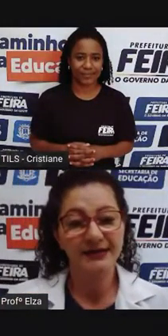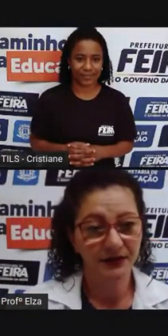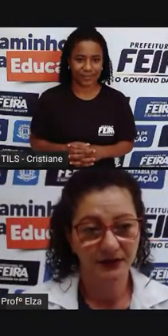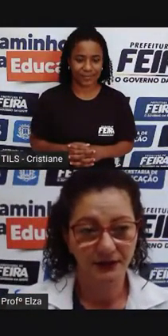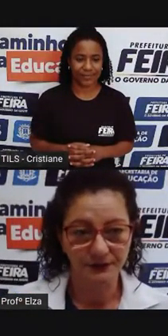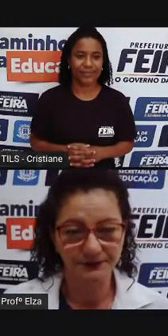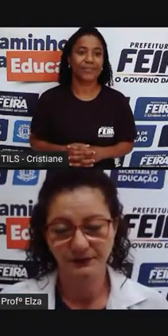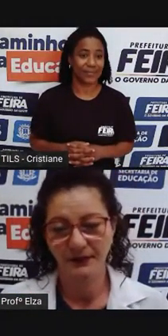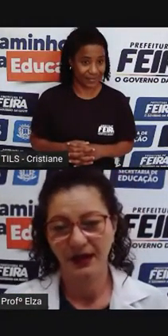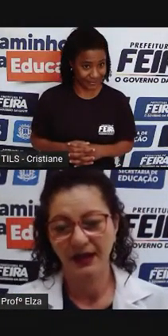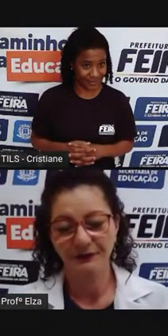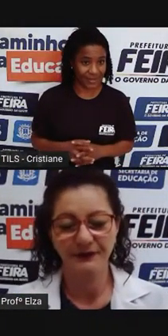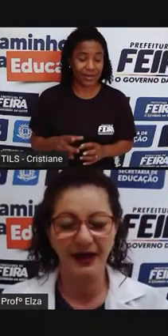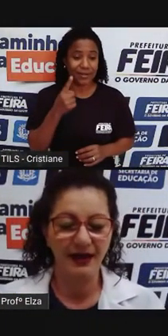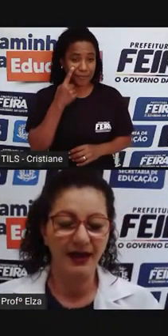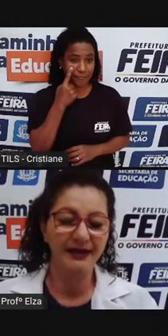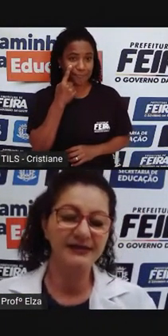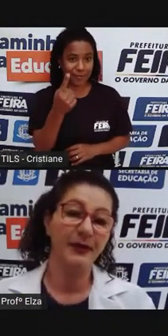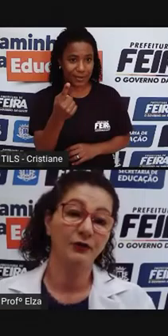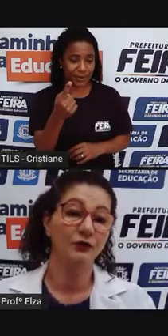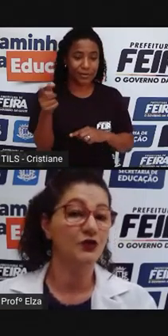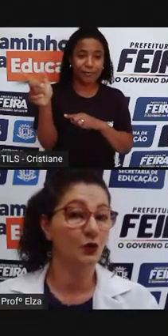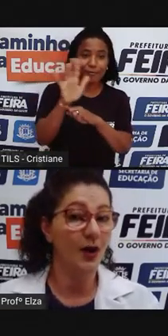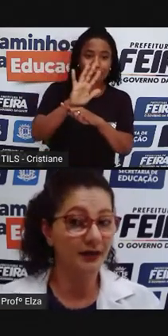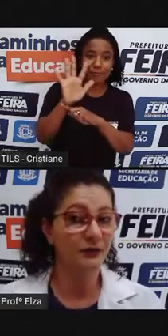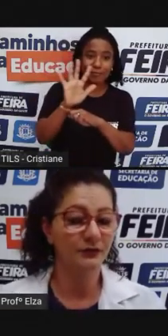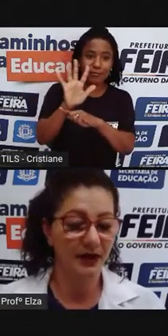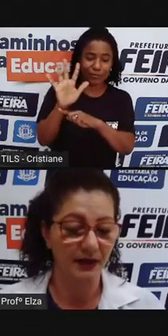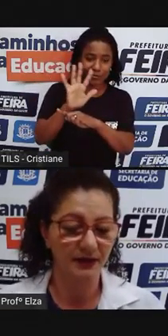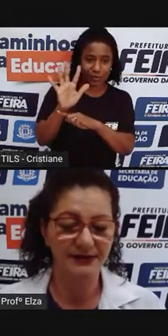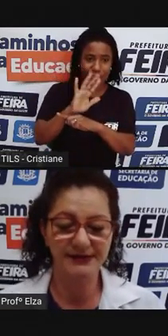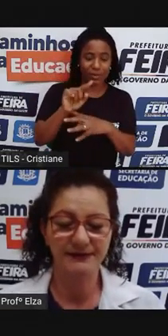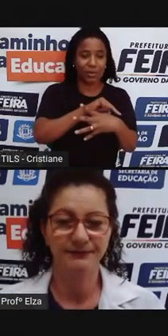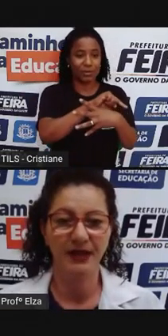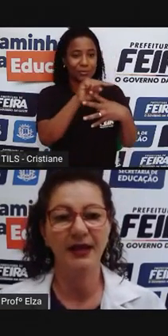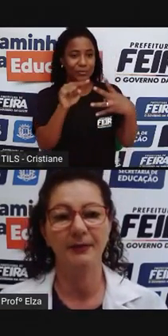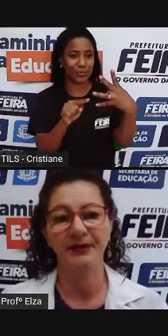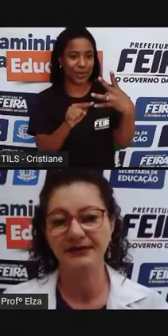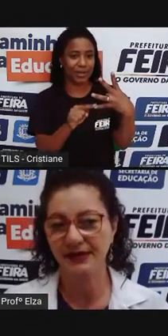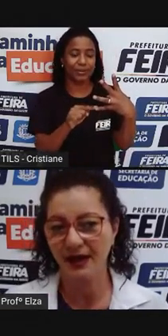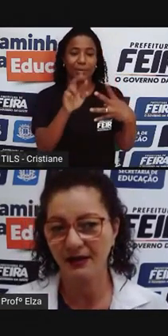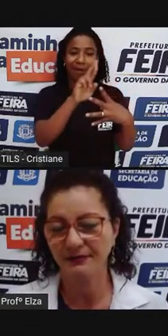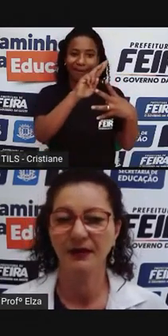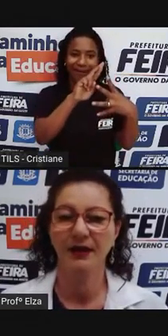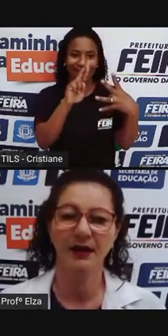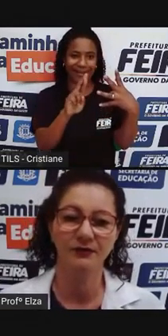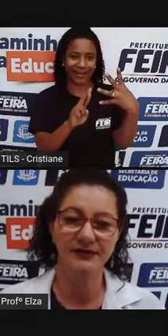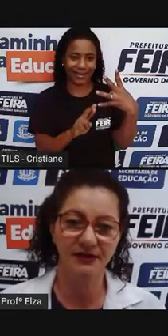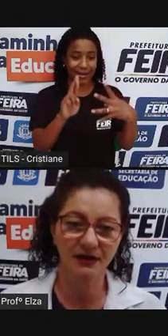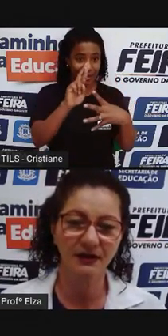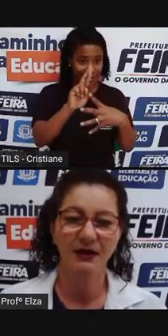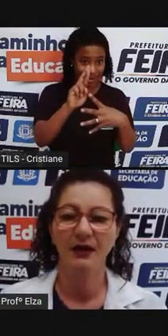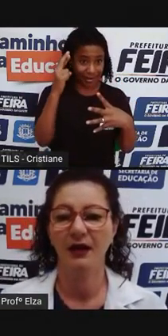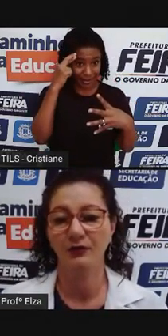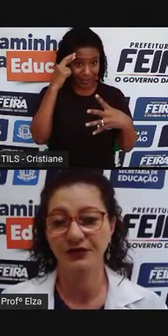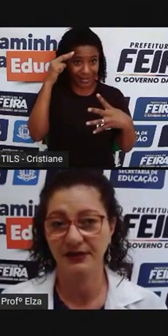Esse vídeo, ele fala a respeito dos quatro R's, né? Repensar,